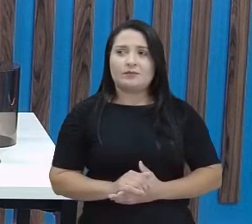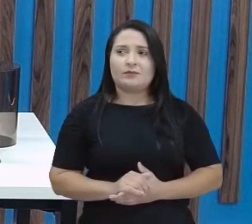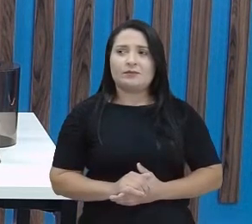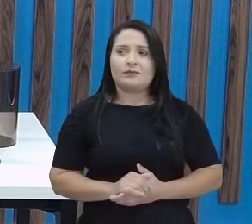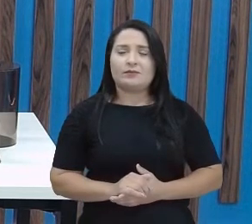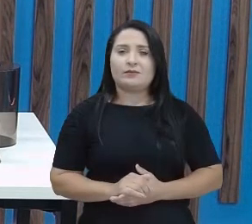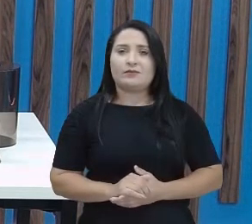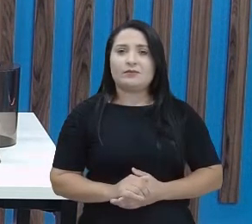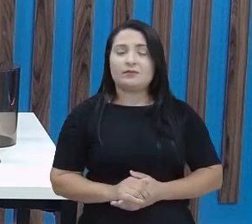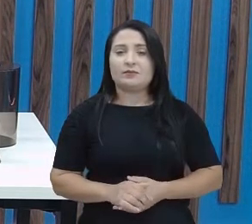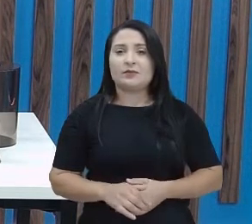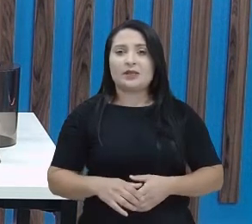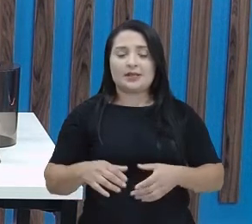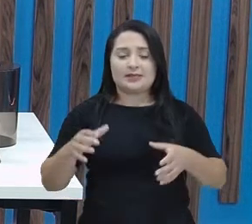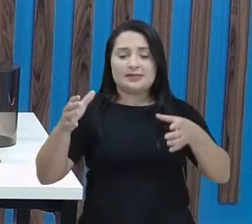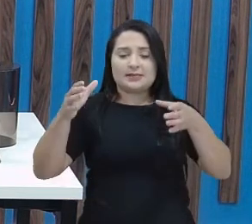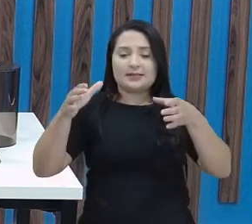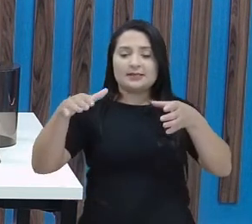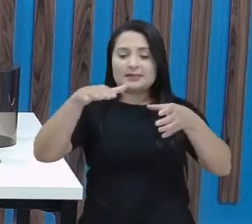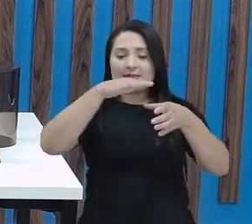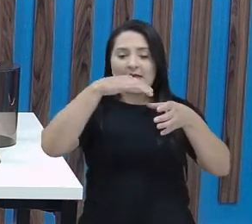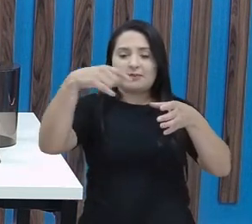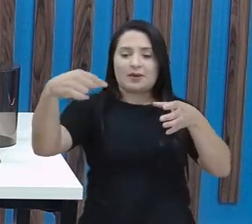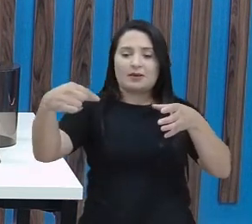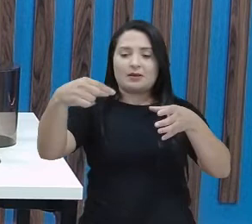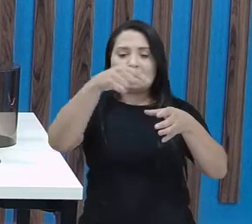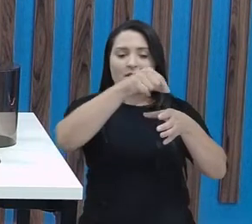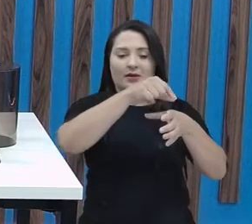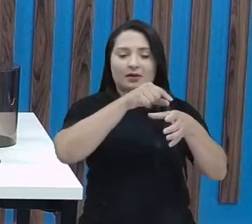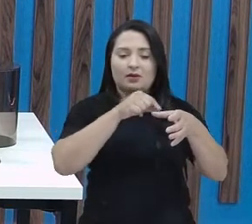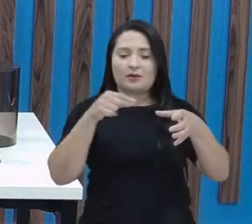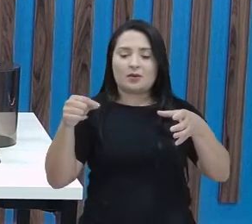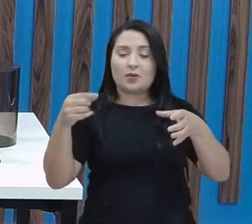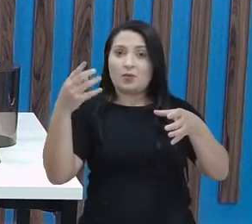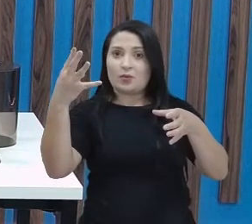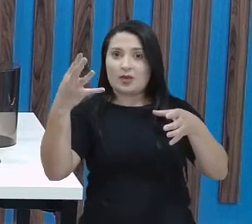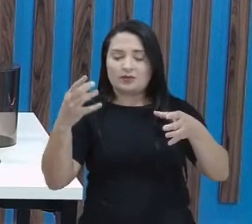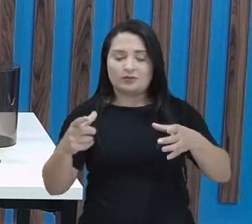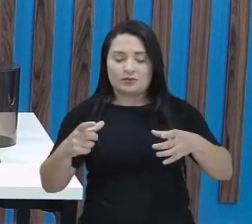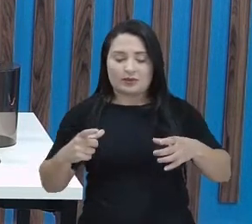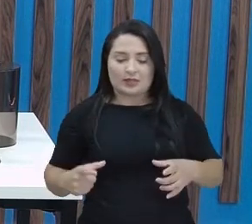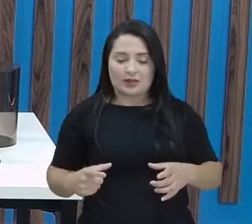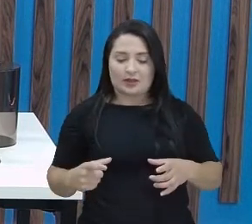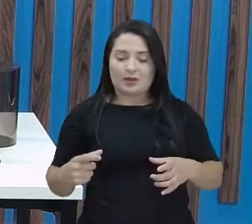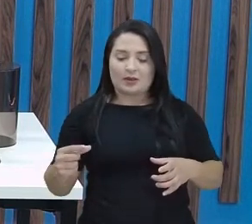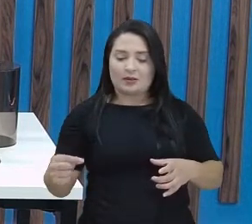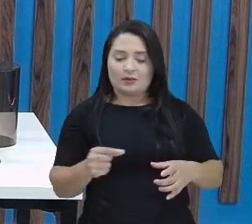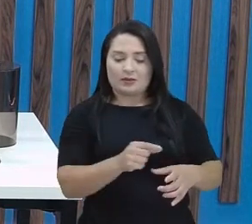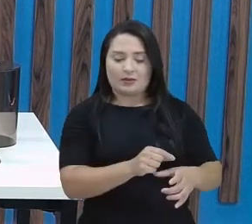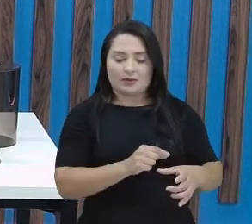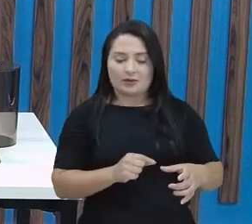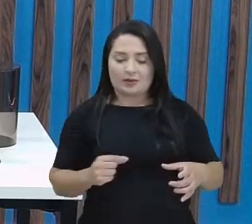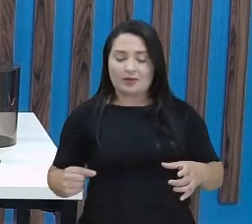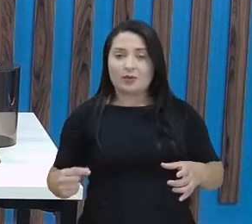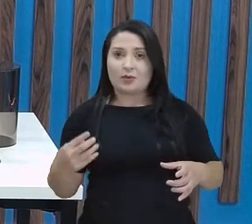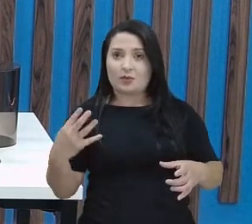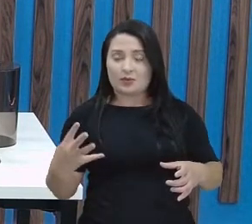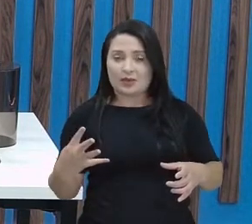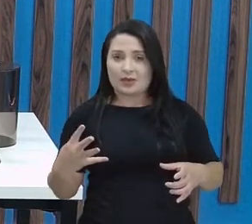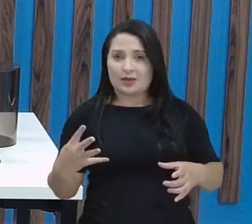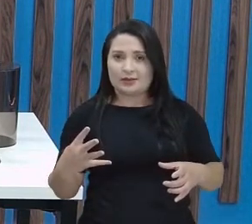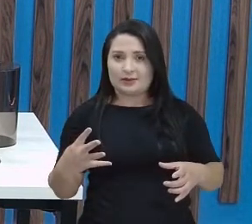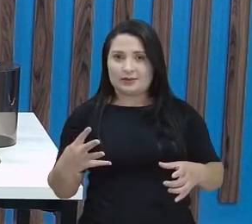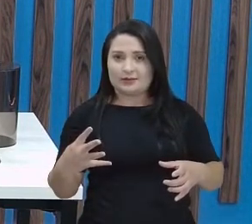cima 4 vértices, embaixo mais 4. O cubo tem 8 vértices e as arestas